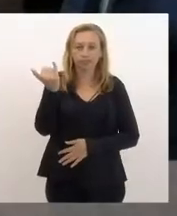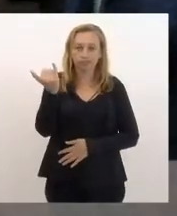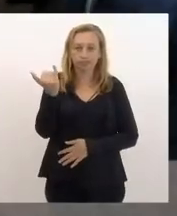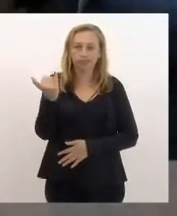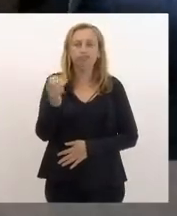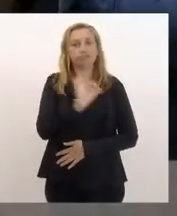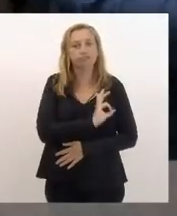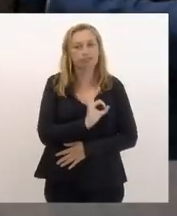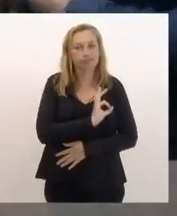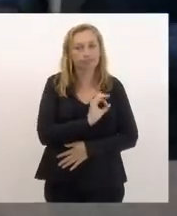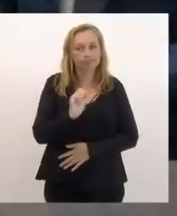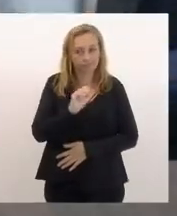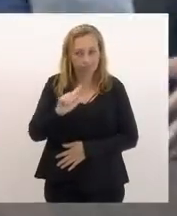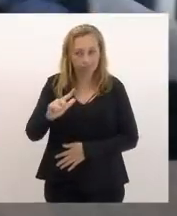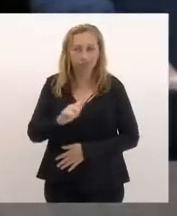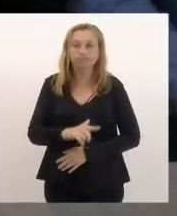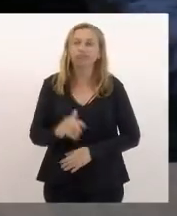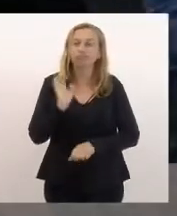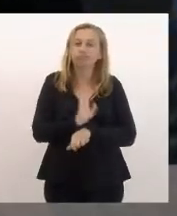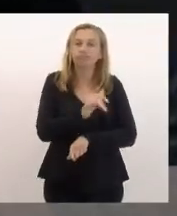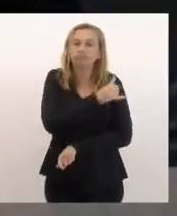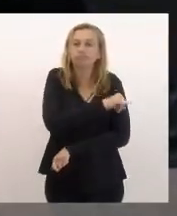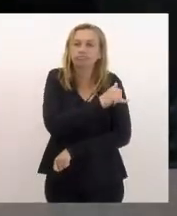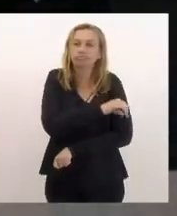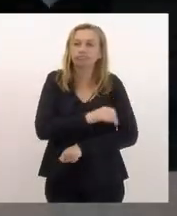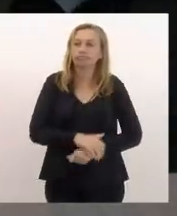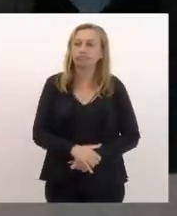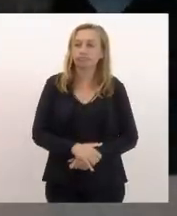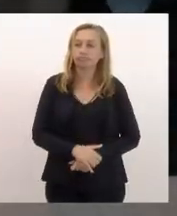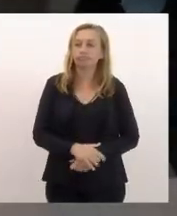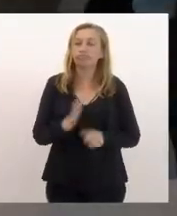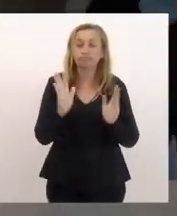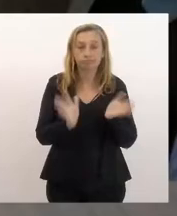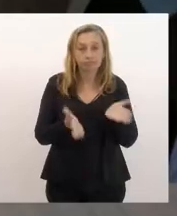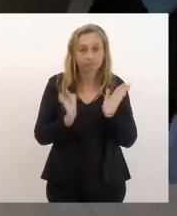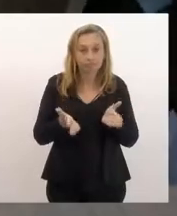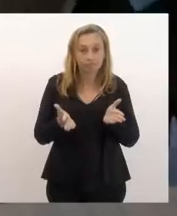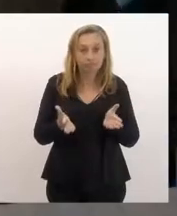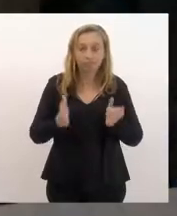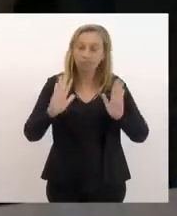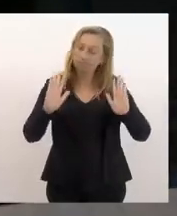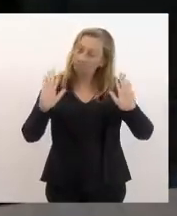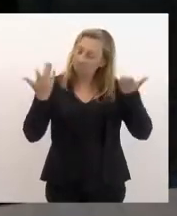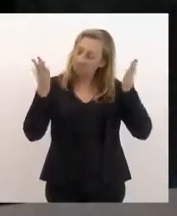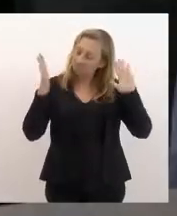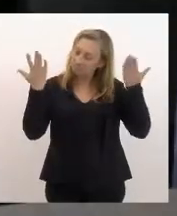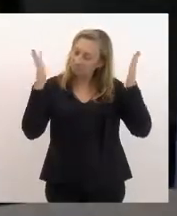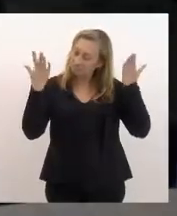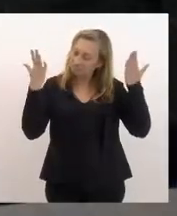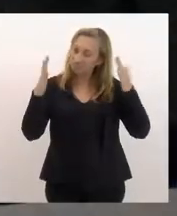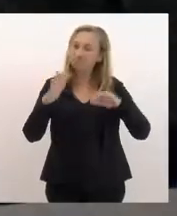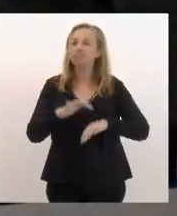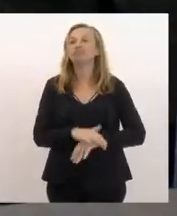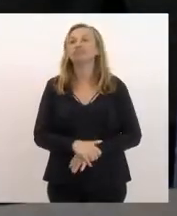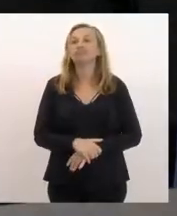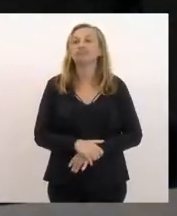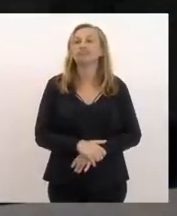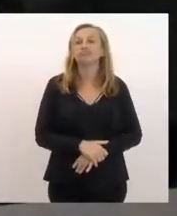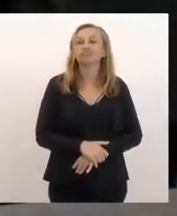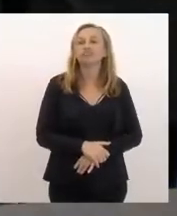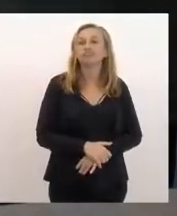para a Polícia Civil do Estado do Rio de Janeiro. Hoje foi celebrado